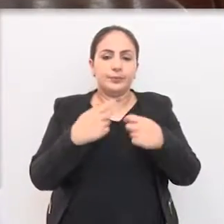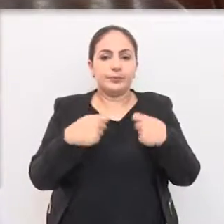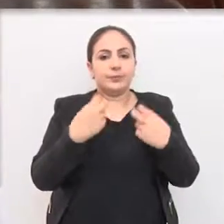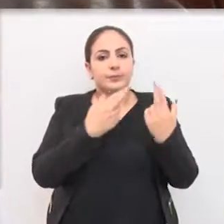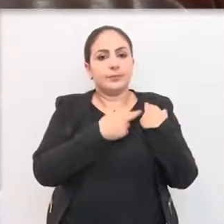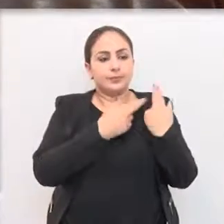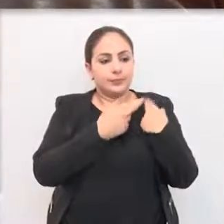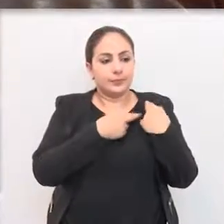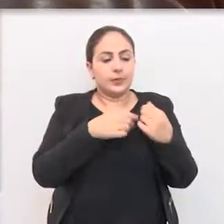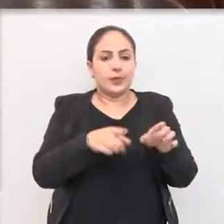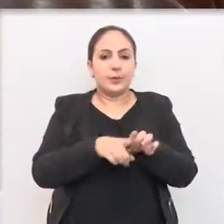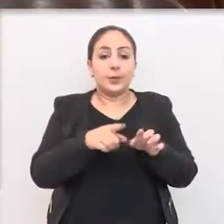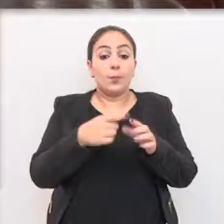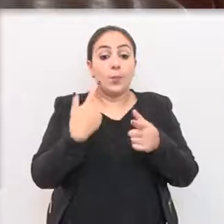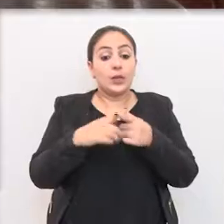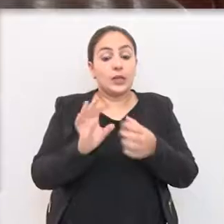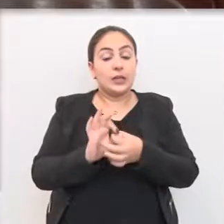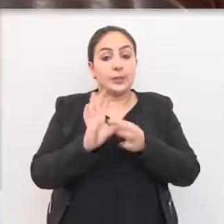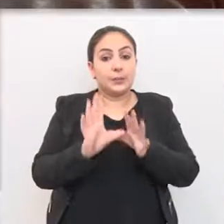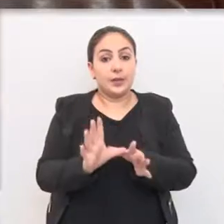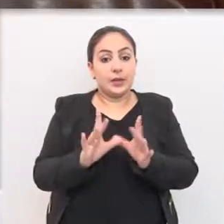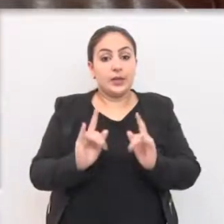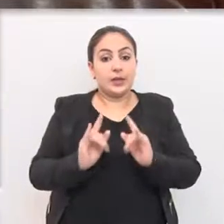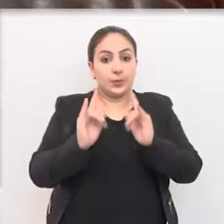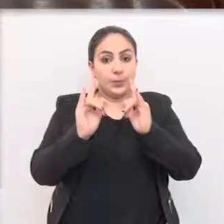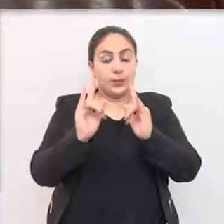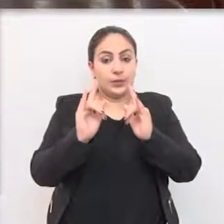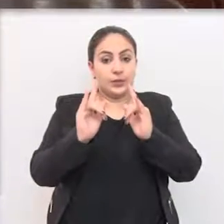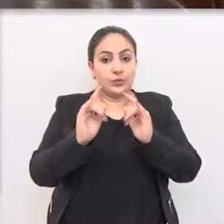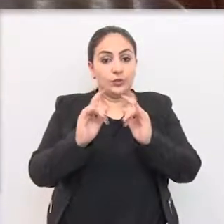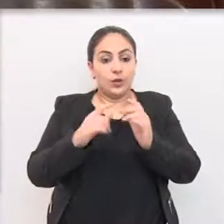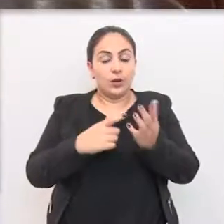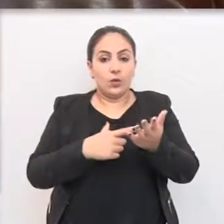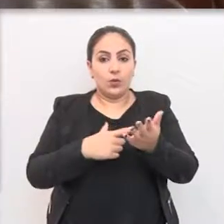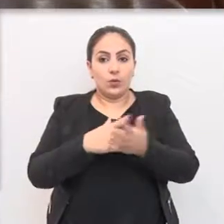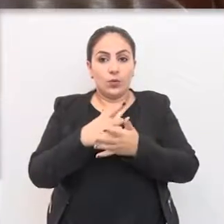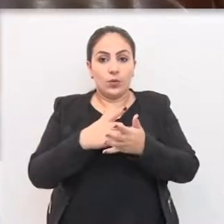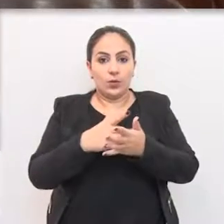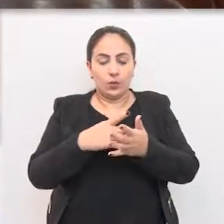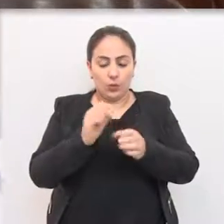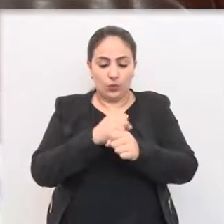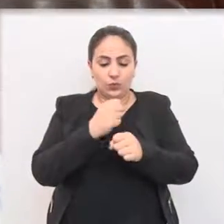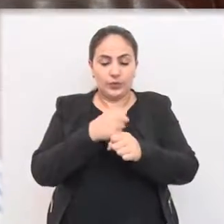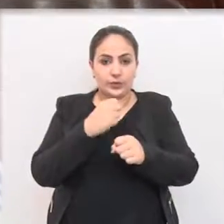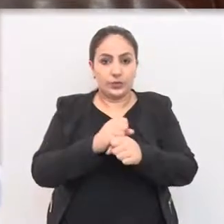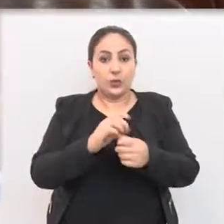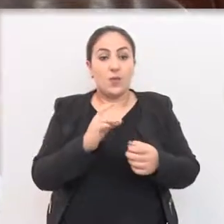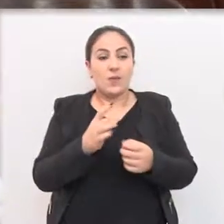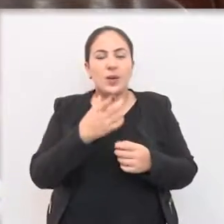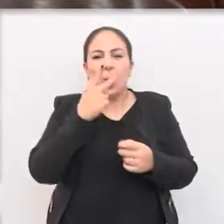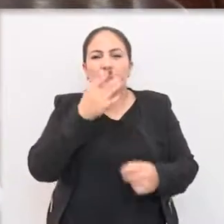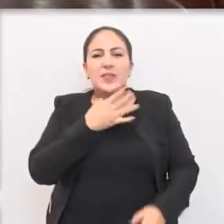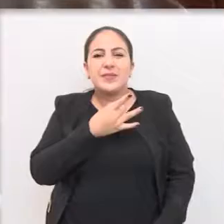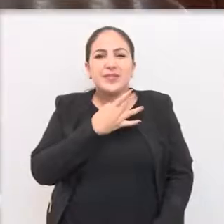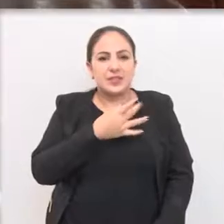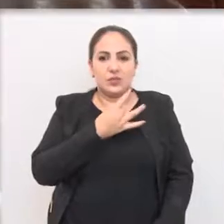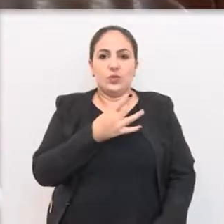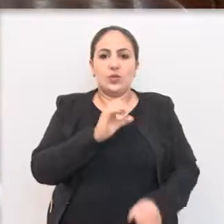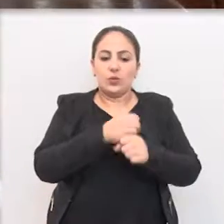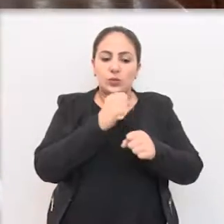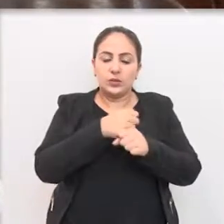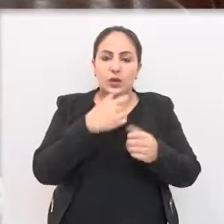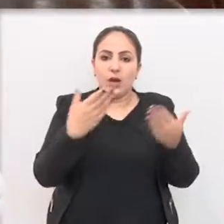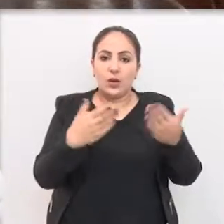sim serem responsabilizadas por admitir que um prédio seja construído com vícios de construção e que agora esteja aí com